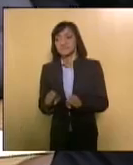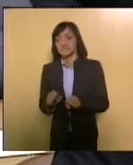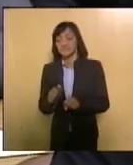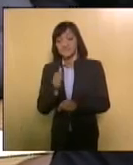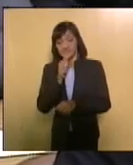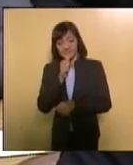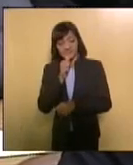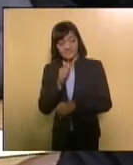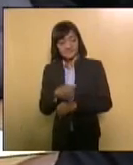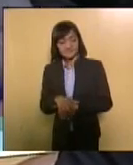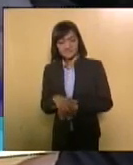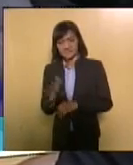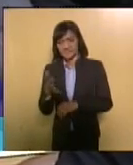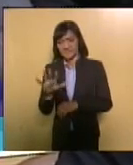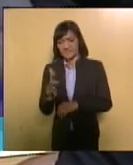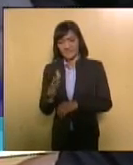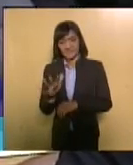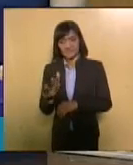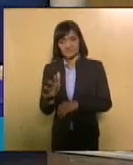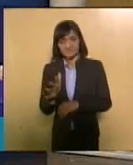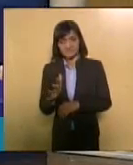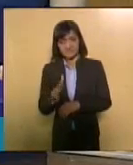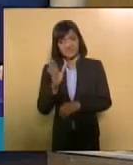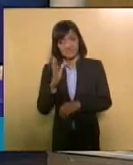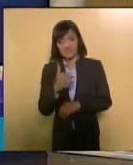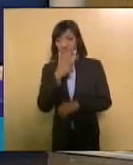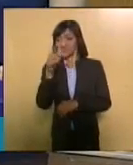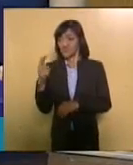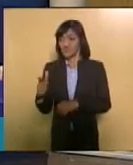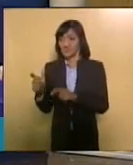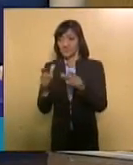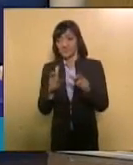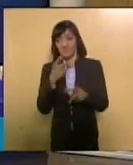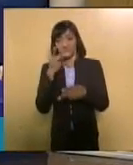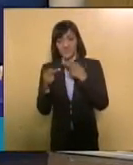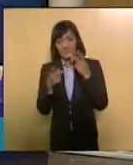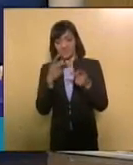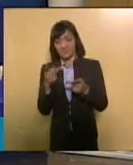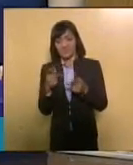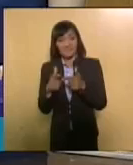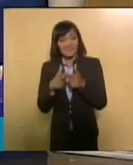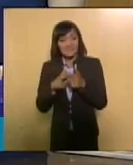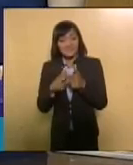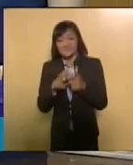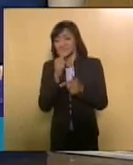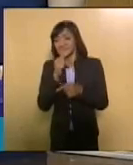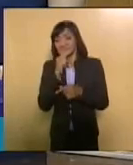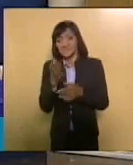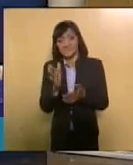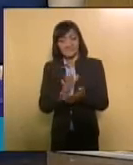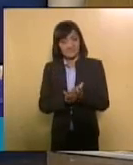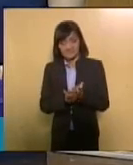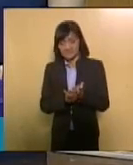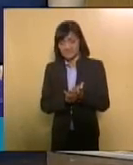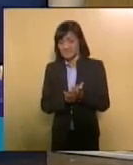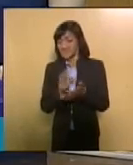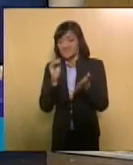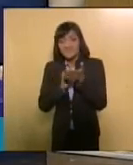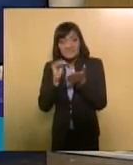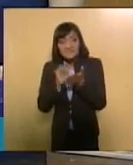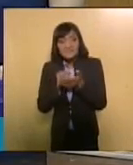era um sistema mais menos como el existe ainda em muitos lugares hoje é um sistema arcaico que não está preparado para dar conta aos